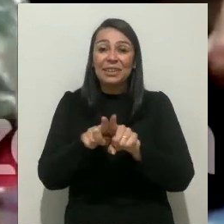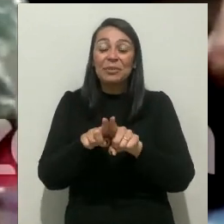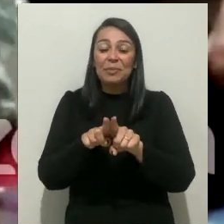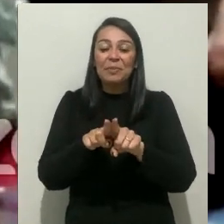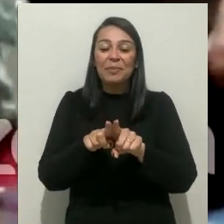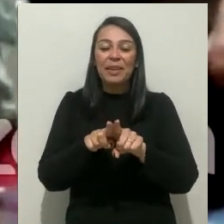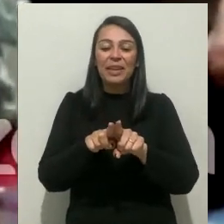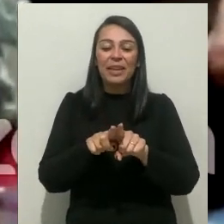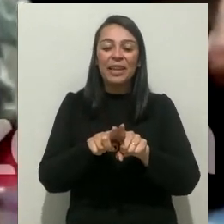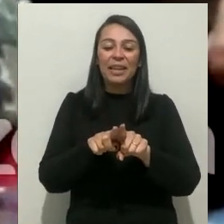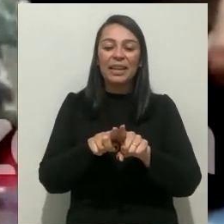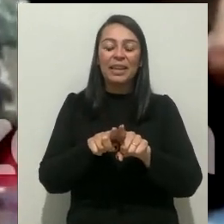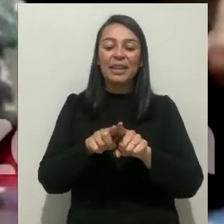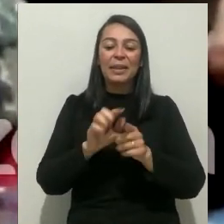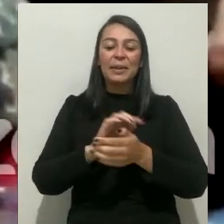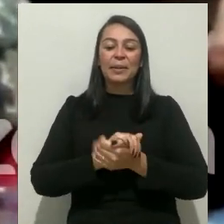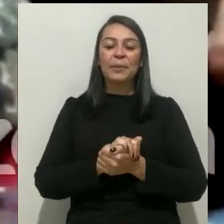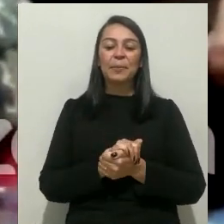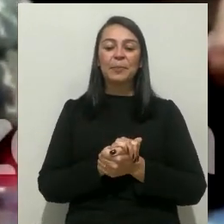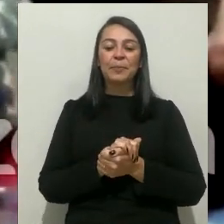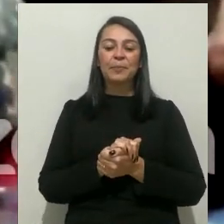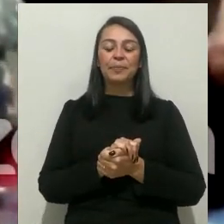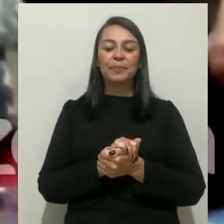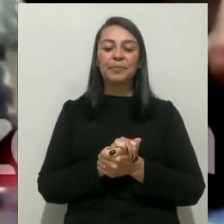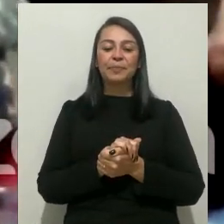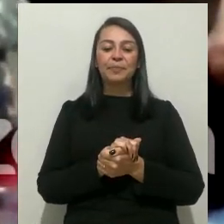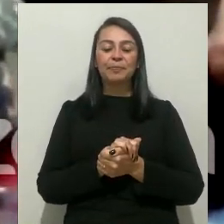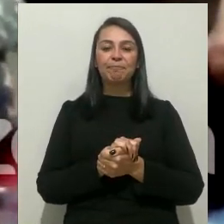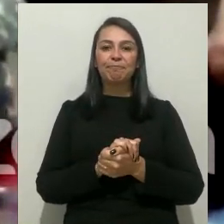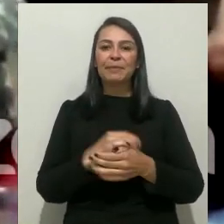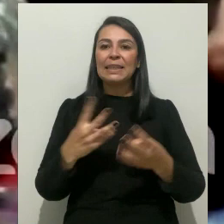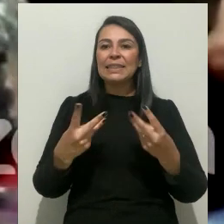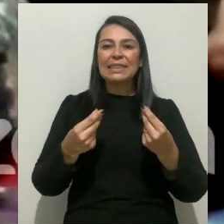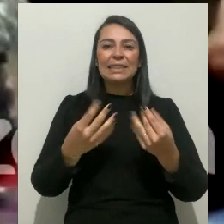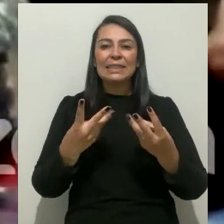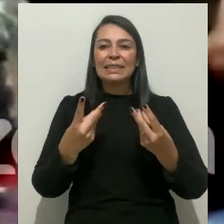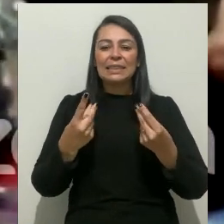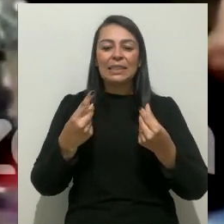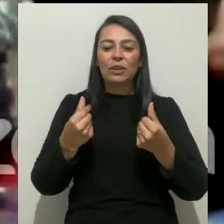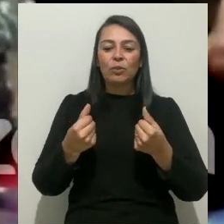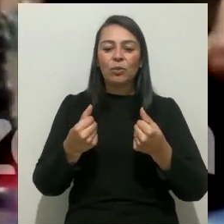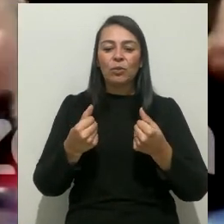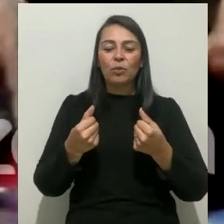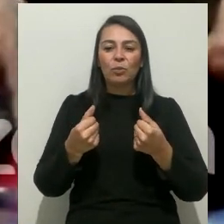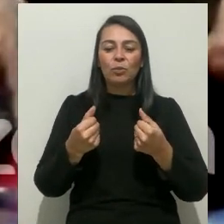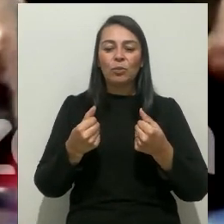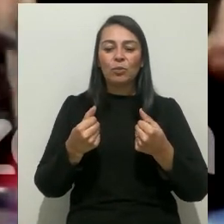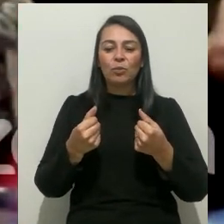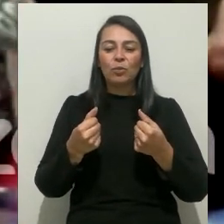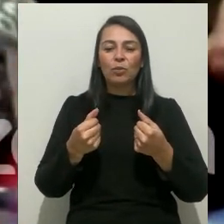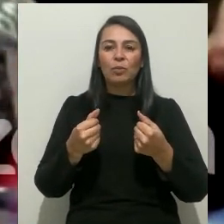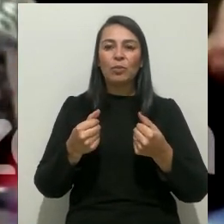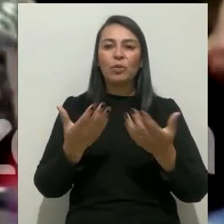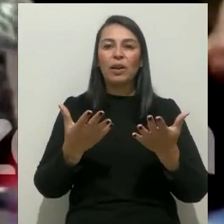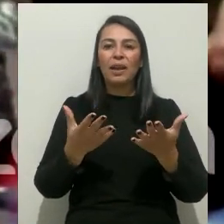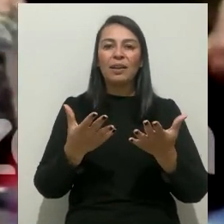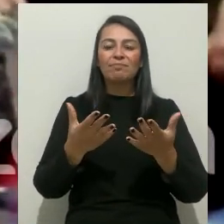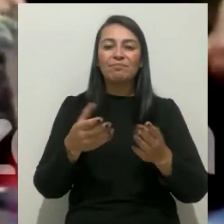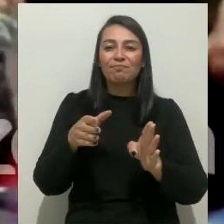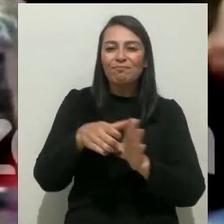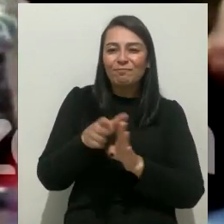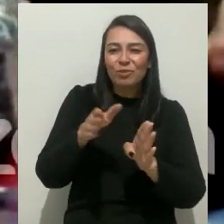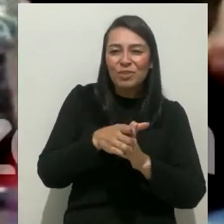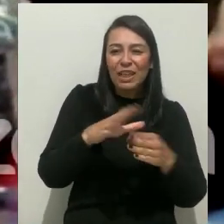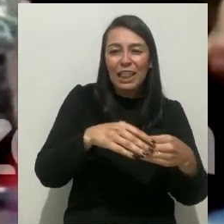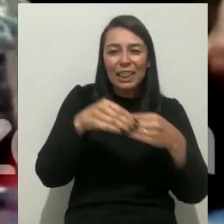me disse isso, ele é como se fosse uma direção para as pessoas, uma bússola.